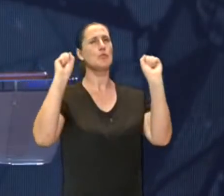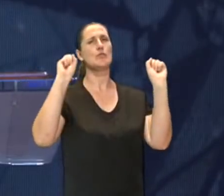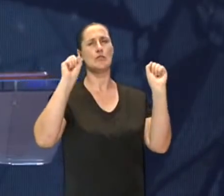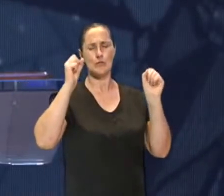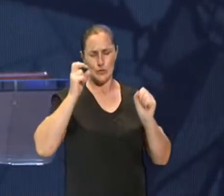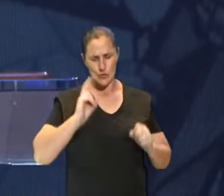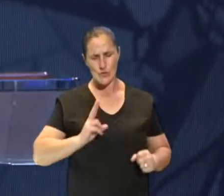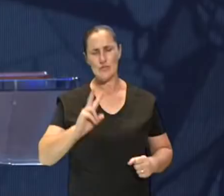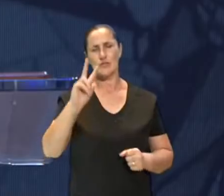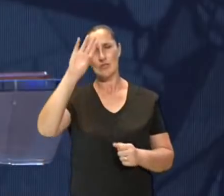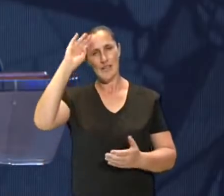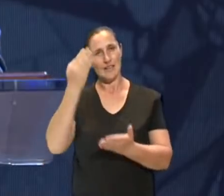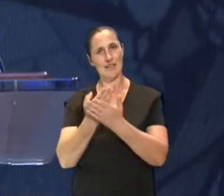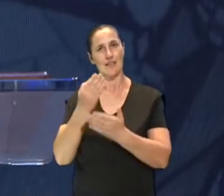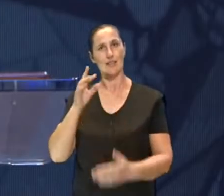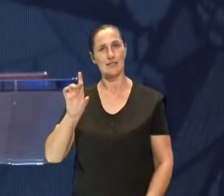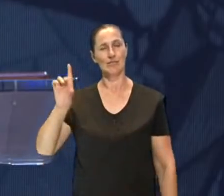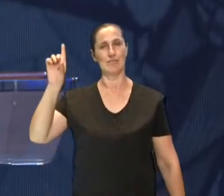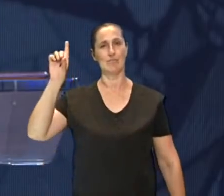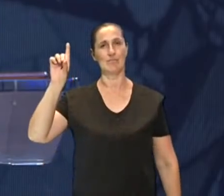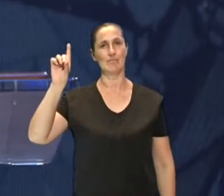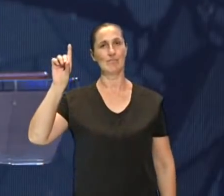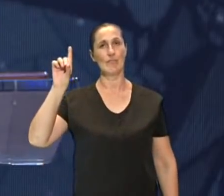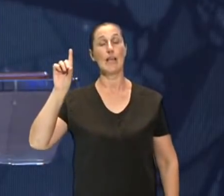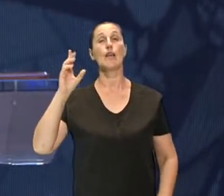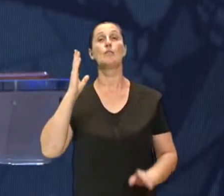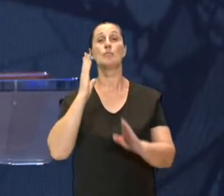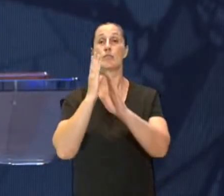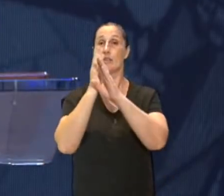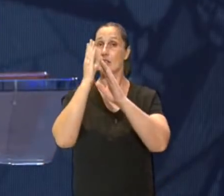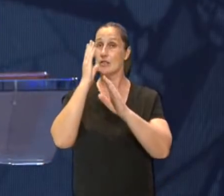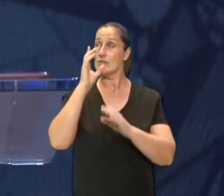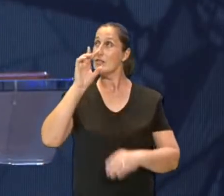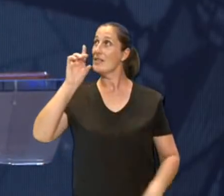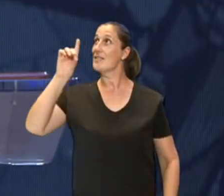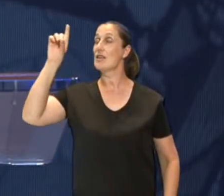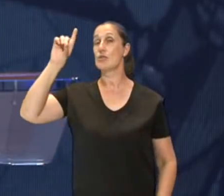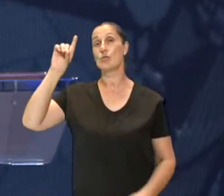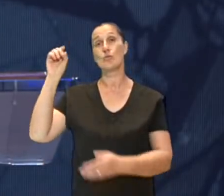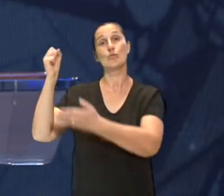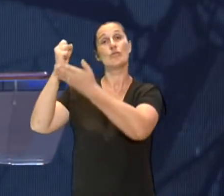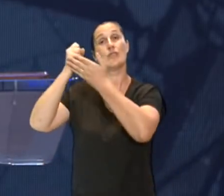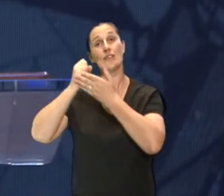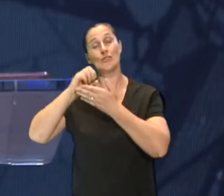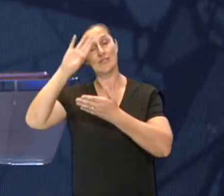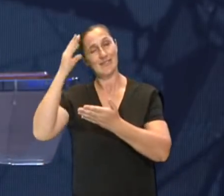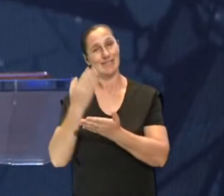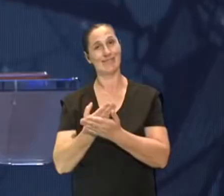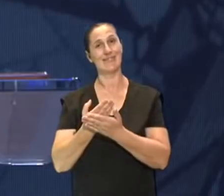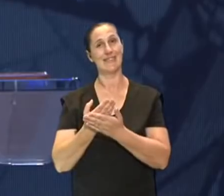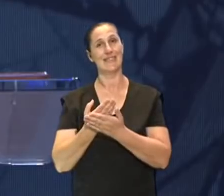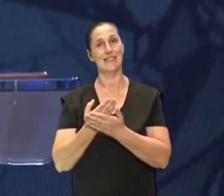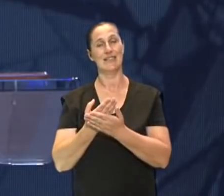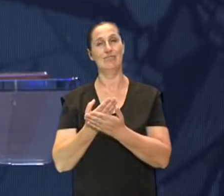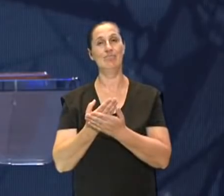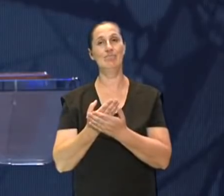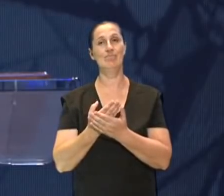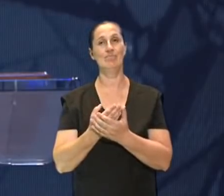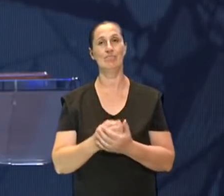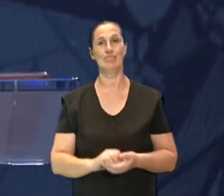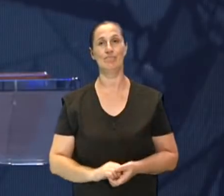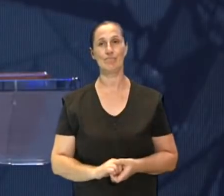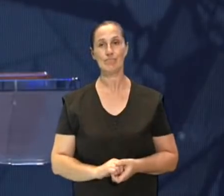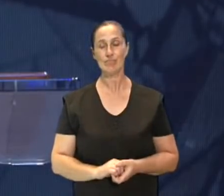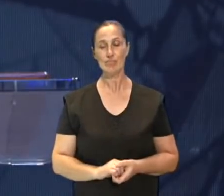mim. E é por isso que Ele nos ajuda a crer. Eu acho interessante